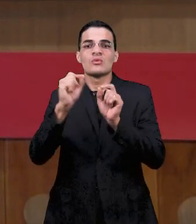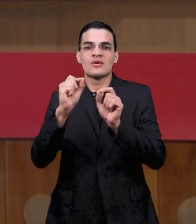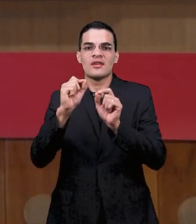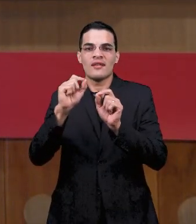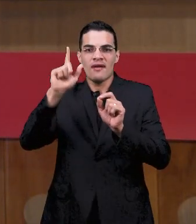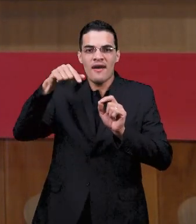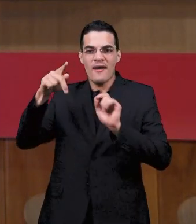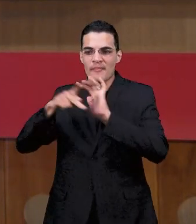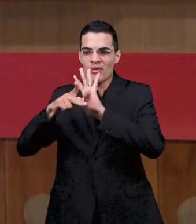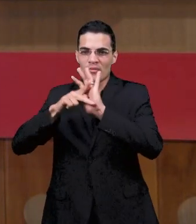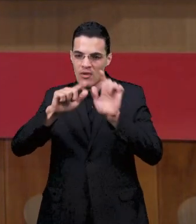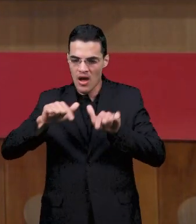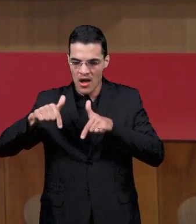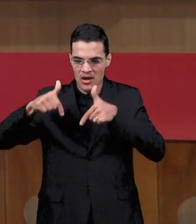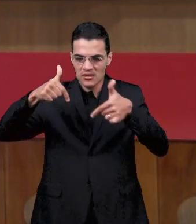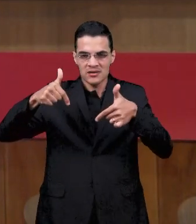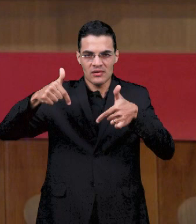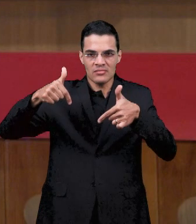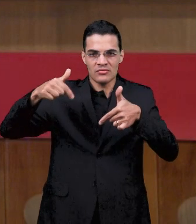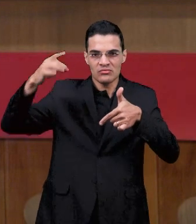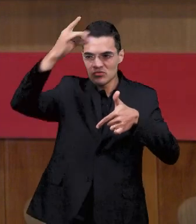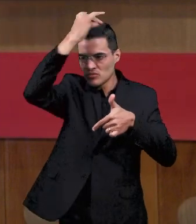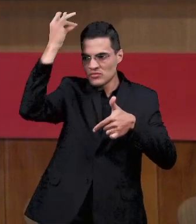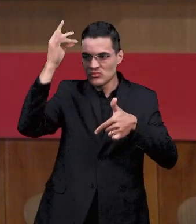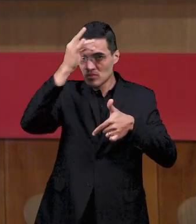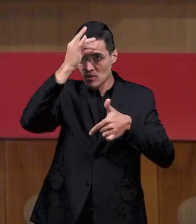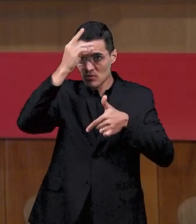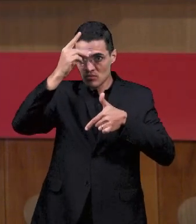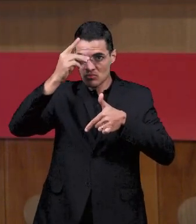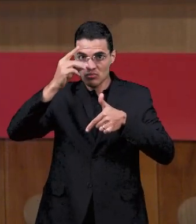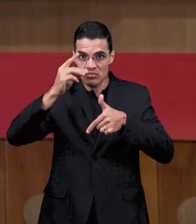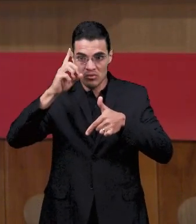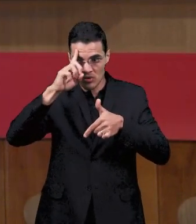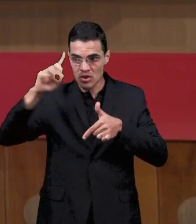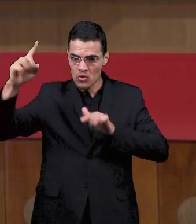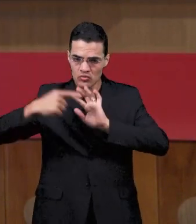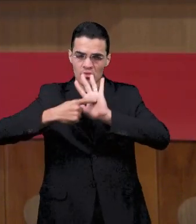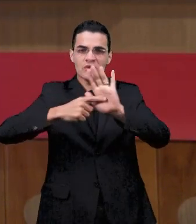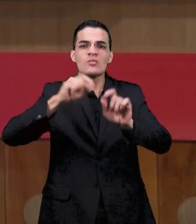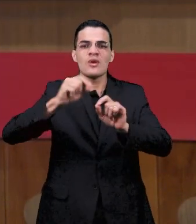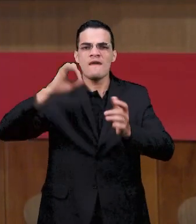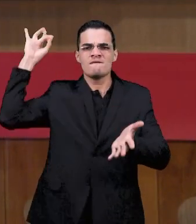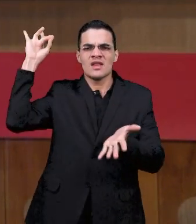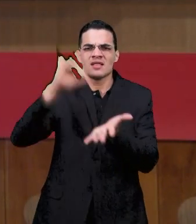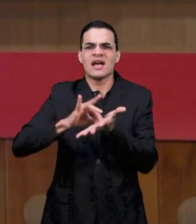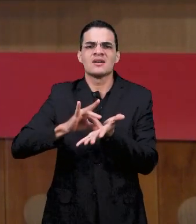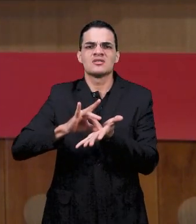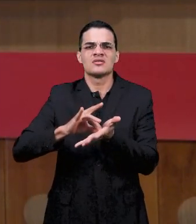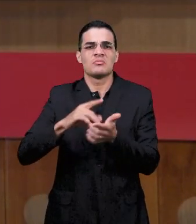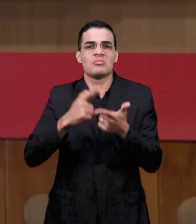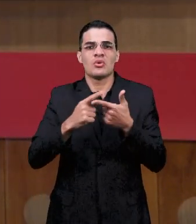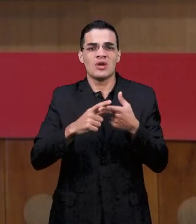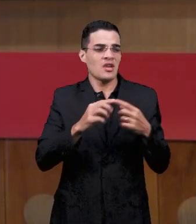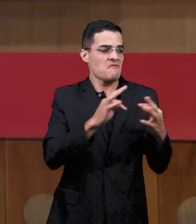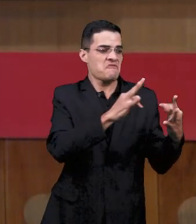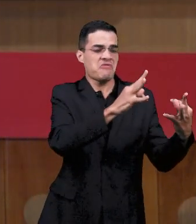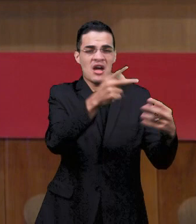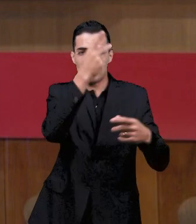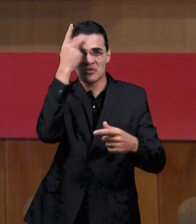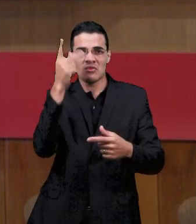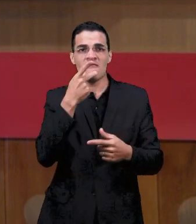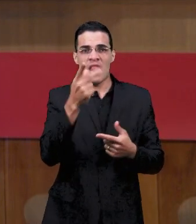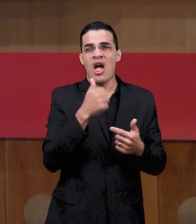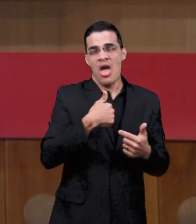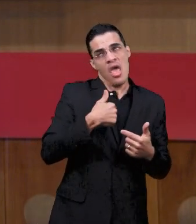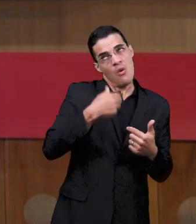arrebatamento é a manifestação da verdade. Todos se dizem cristãos, mas o arrebatamento vai revelar